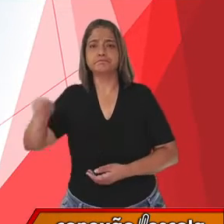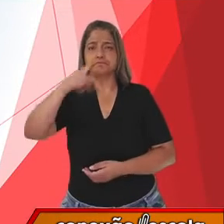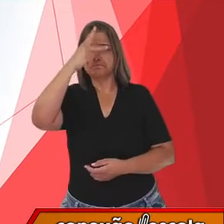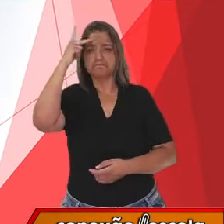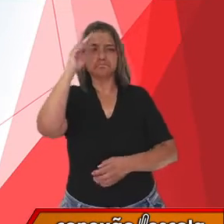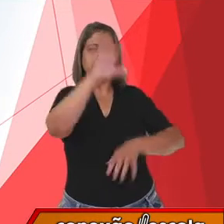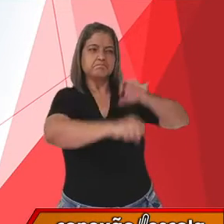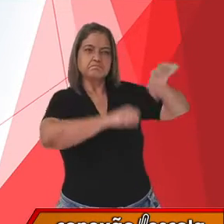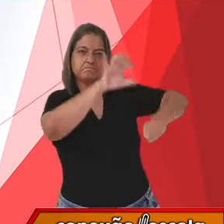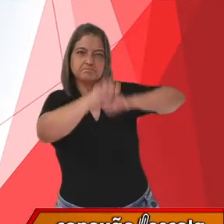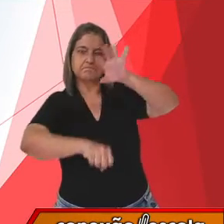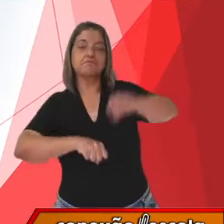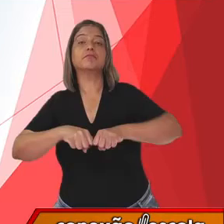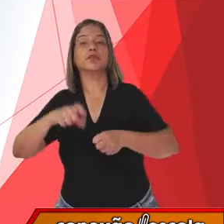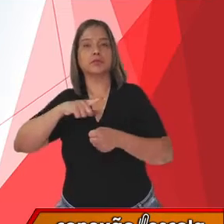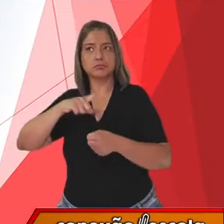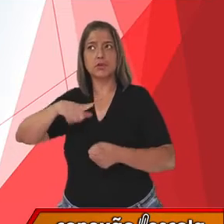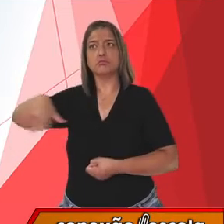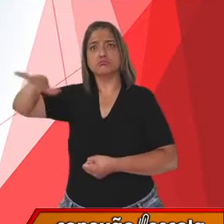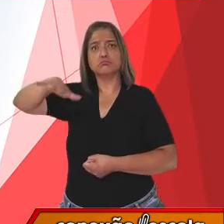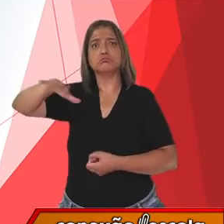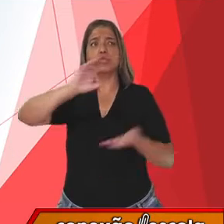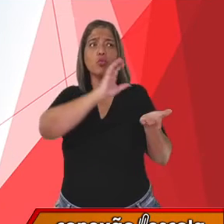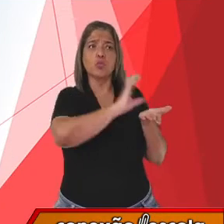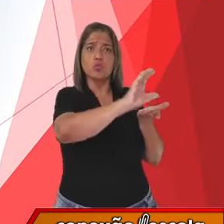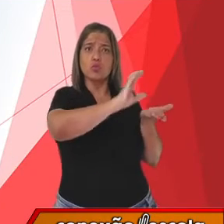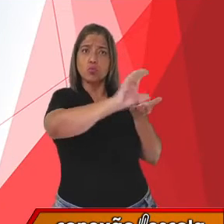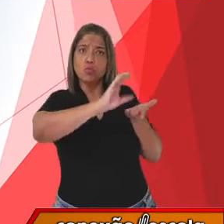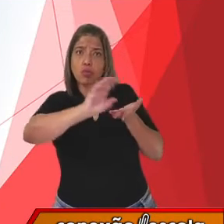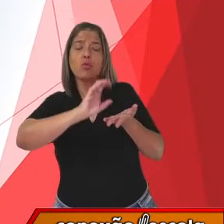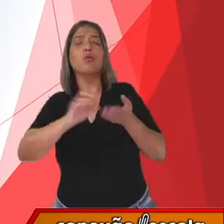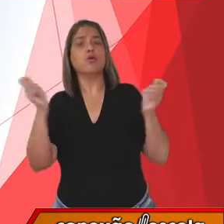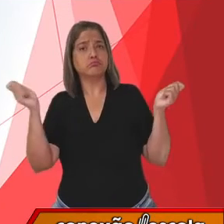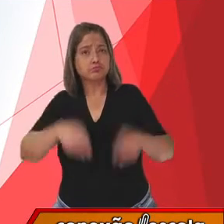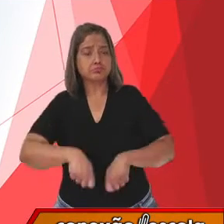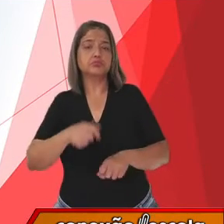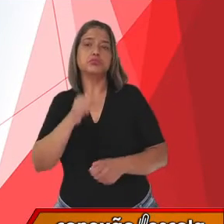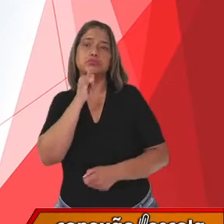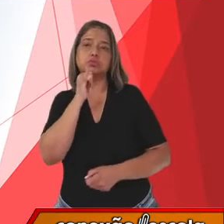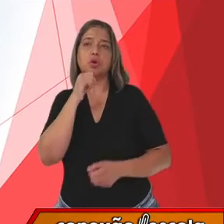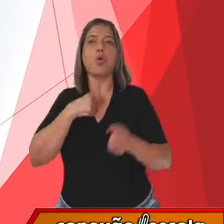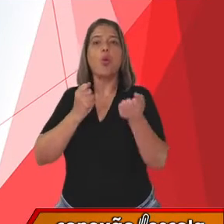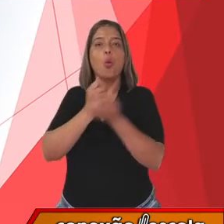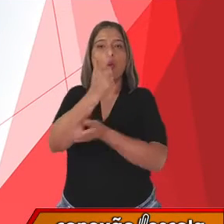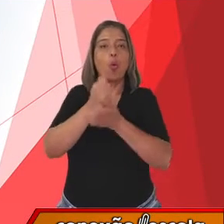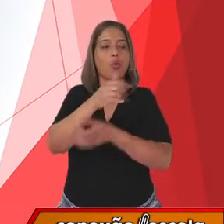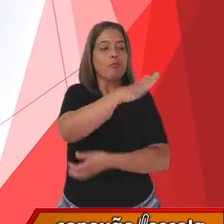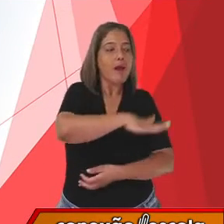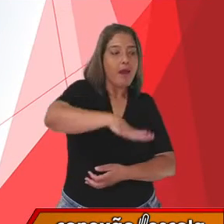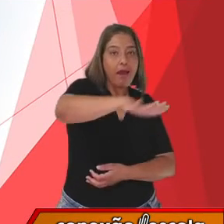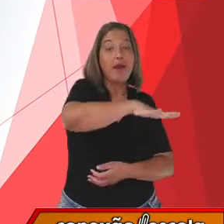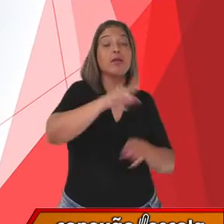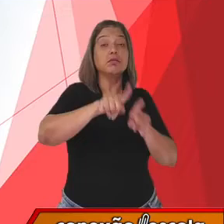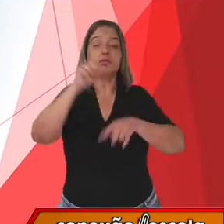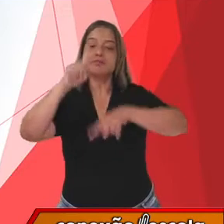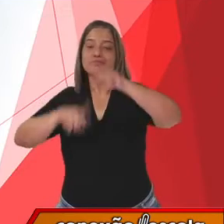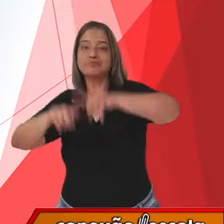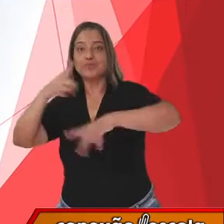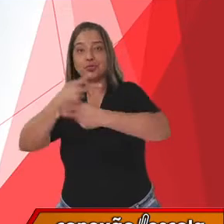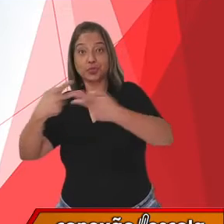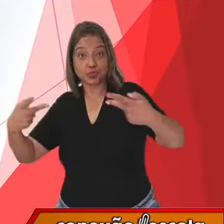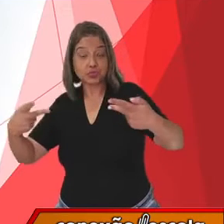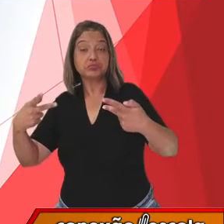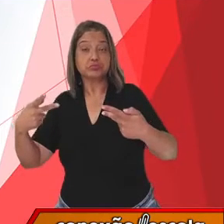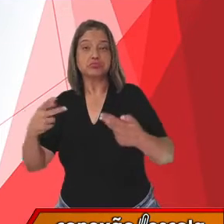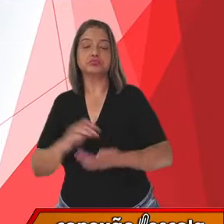exigia grandes investimentos em mão de obra, assim como compras de terreno e equipamentos.